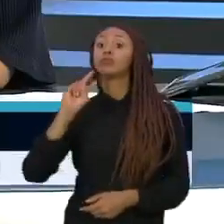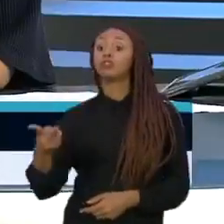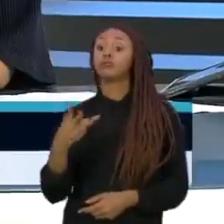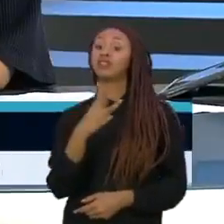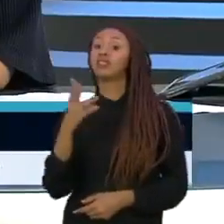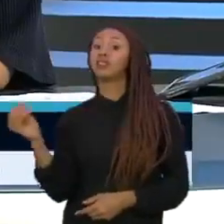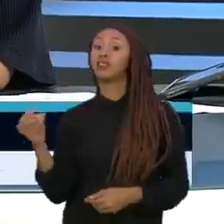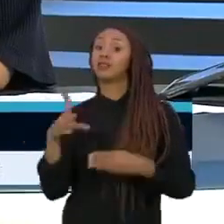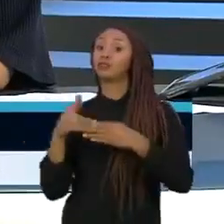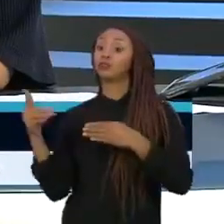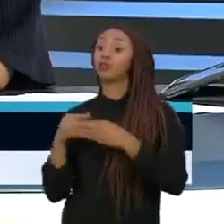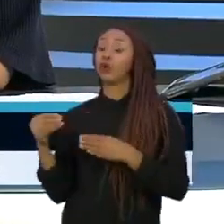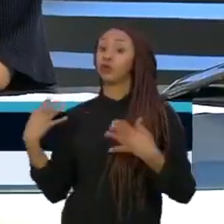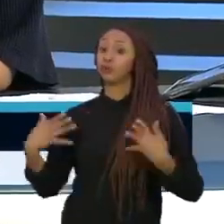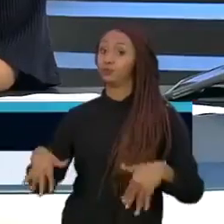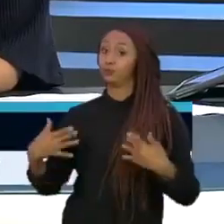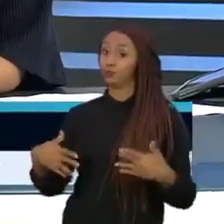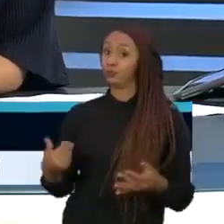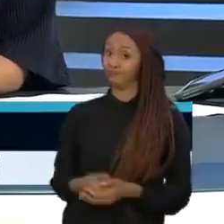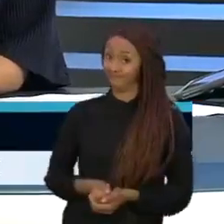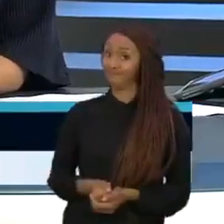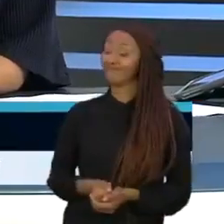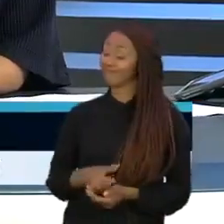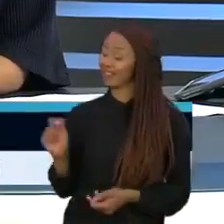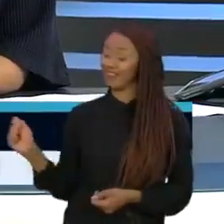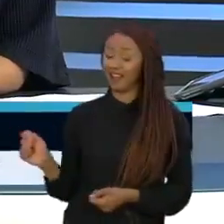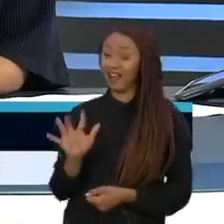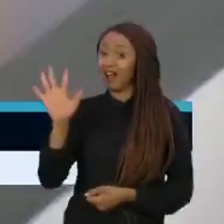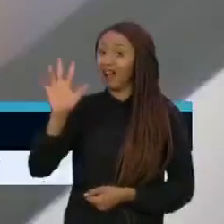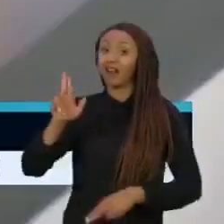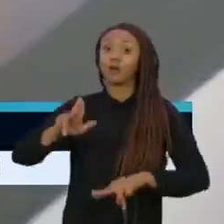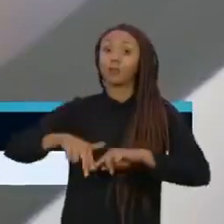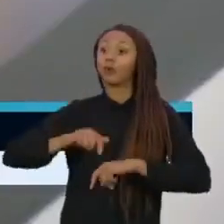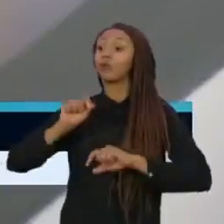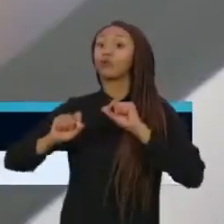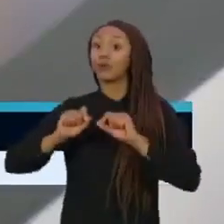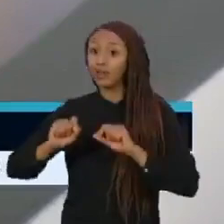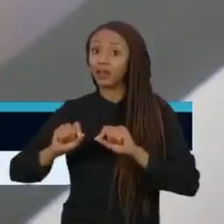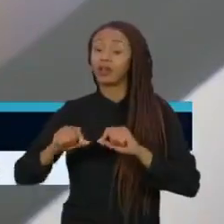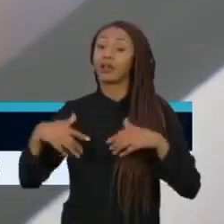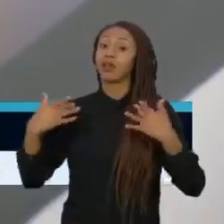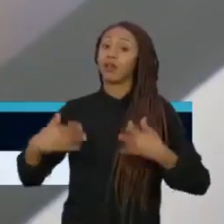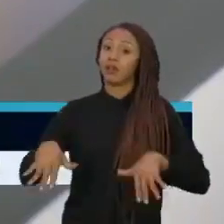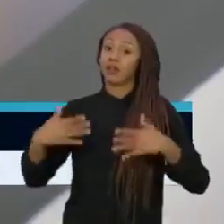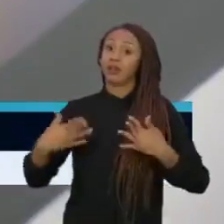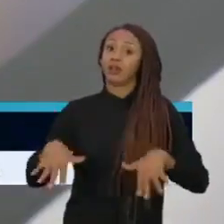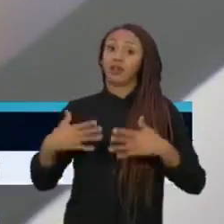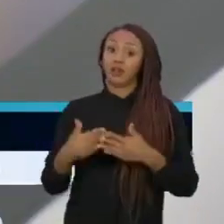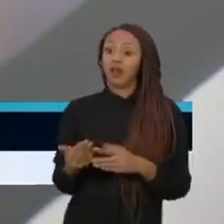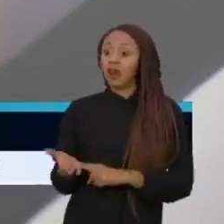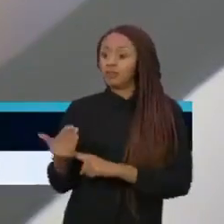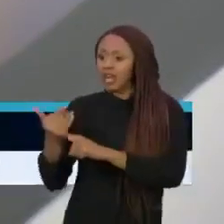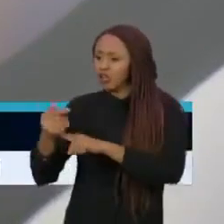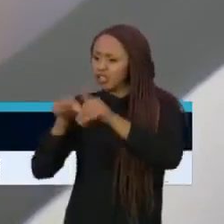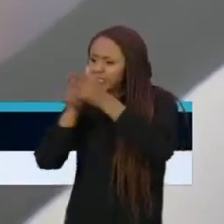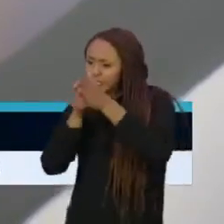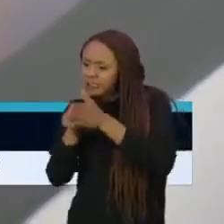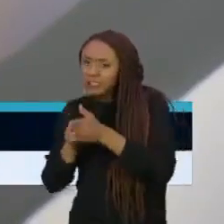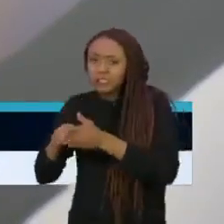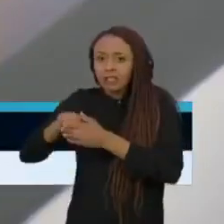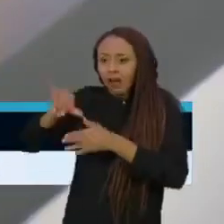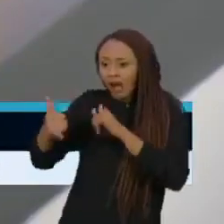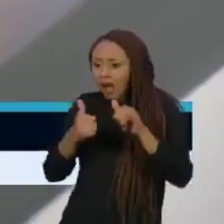$2.300. Então, é um remédio caríssimo por causa justamente do desenvolvimento tecnológico